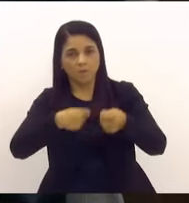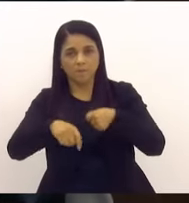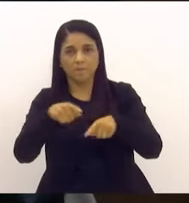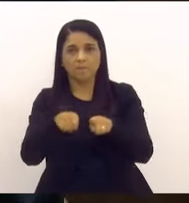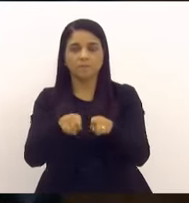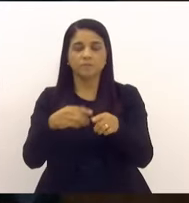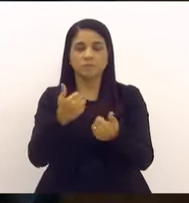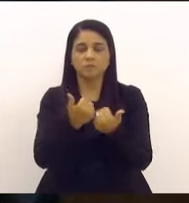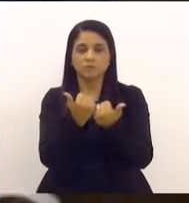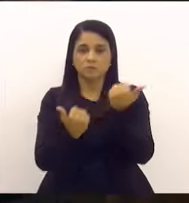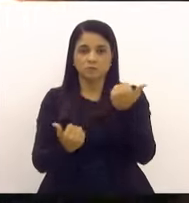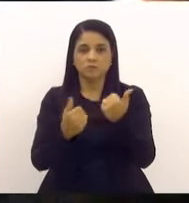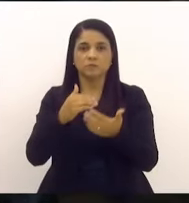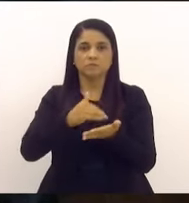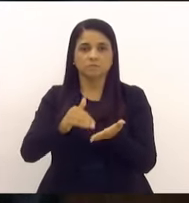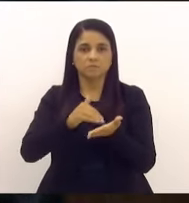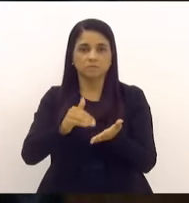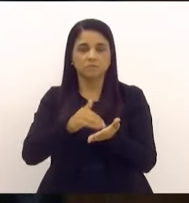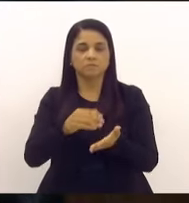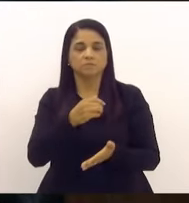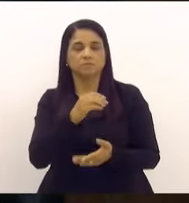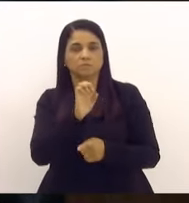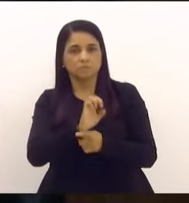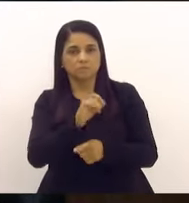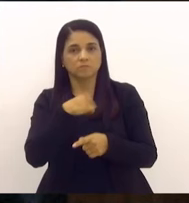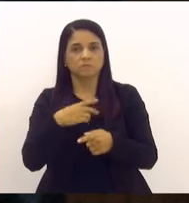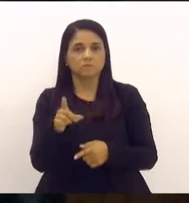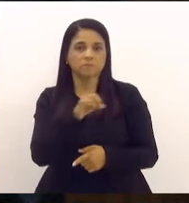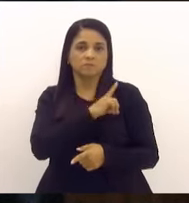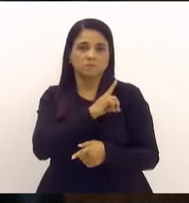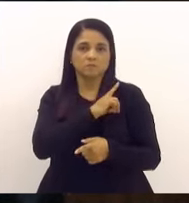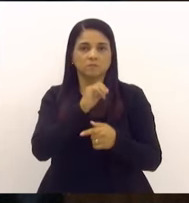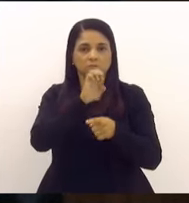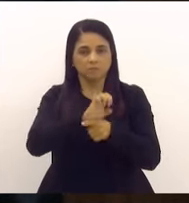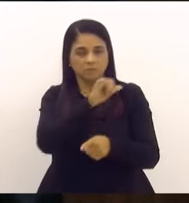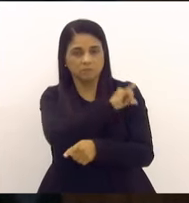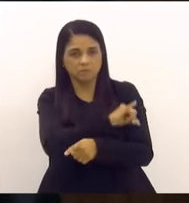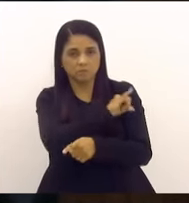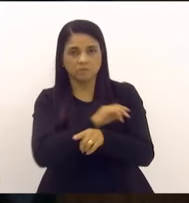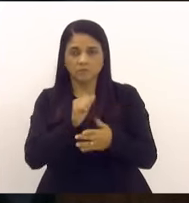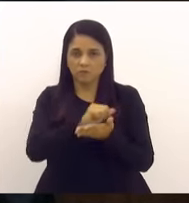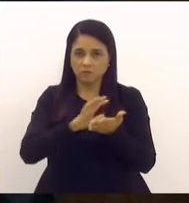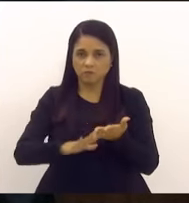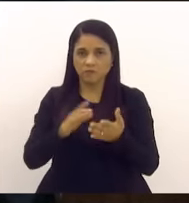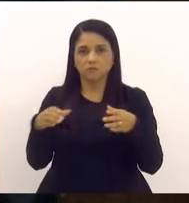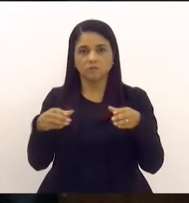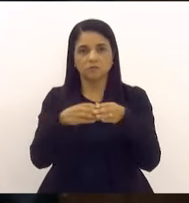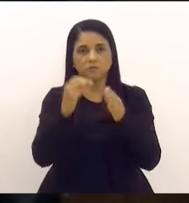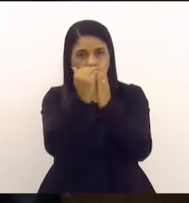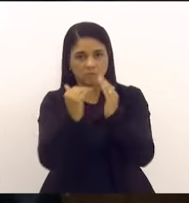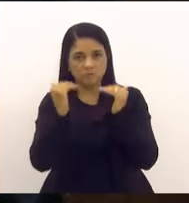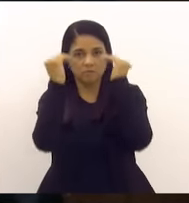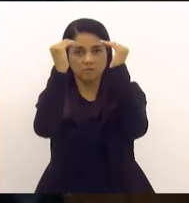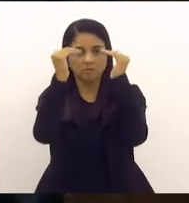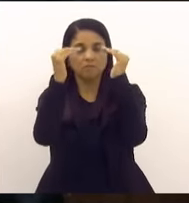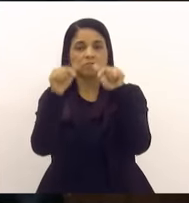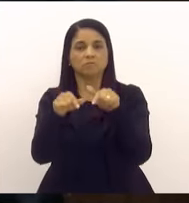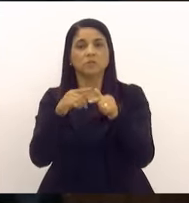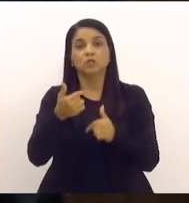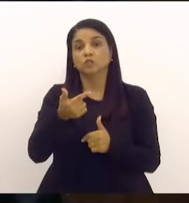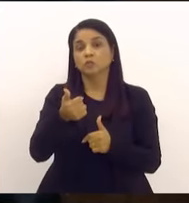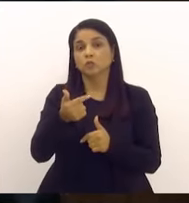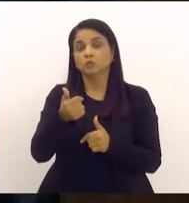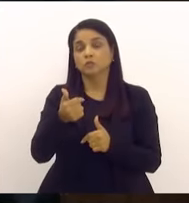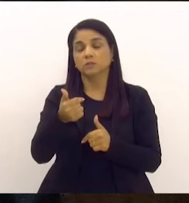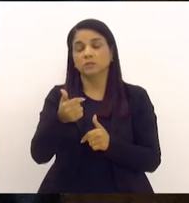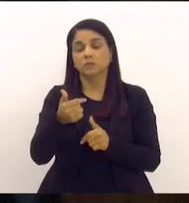segundo subsecretário de Estado, ocupante do cargo efetivo de delegado de polícia do Estado do Rio de Janeiro em atividade e da classe mais elevada da carreira, com mais de 12 anos